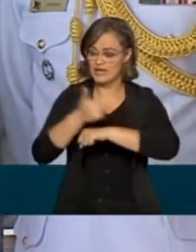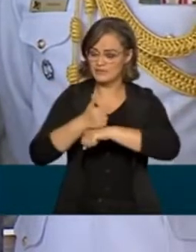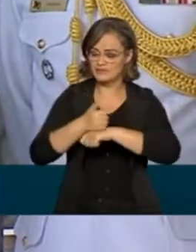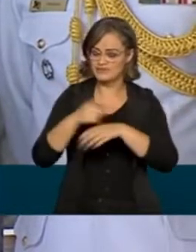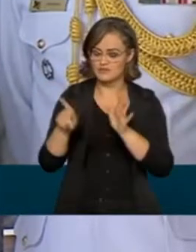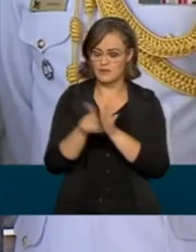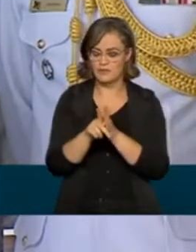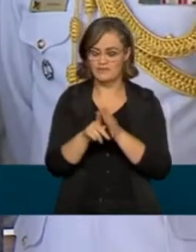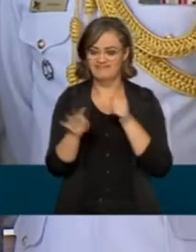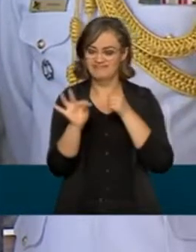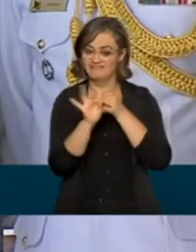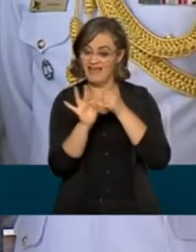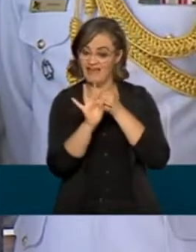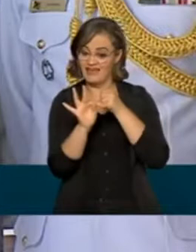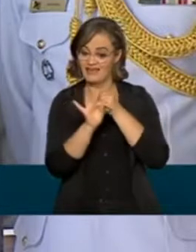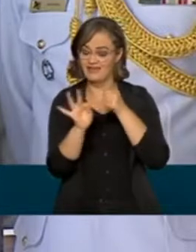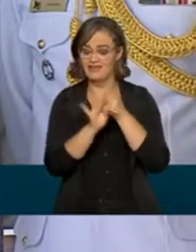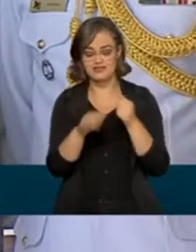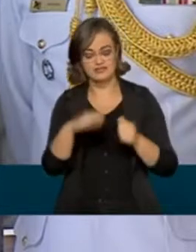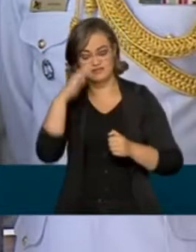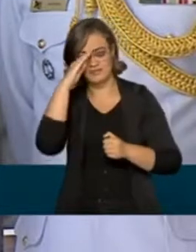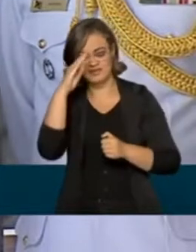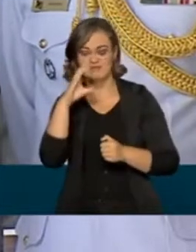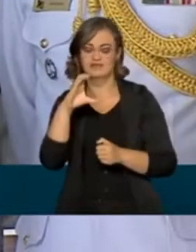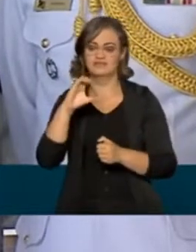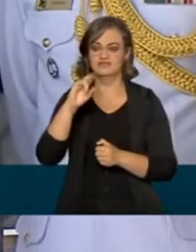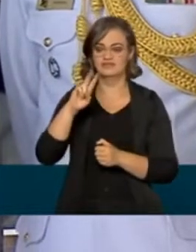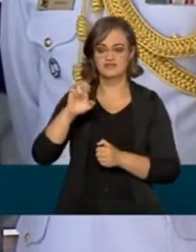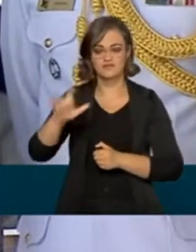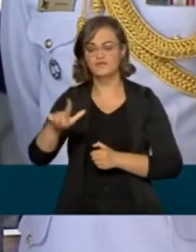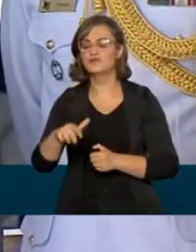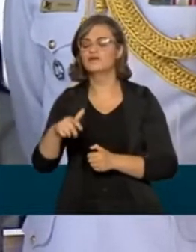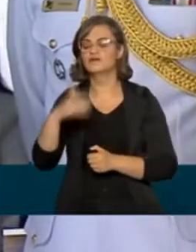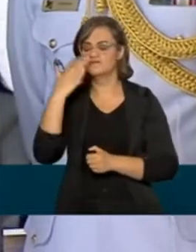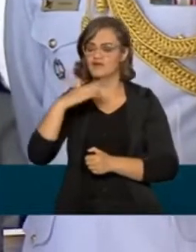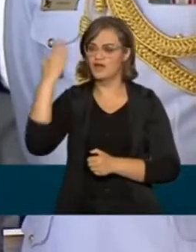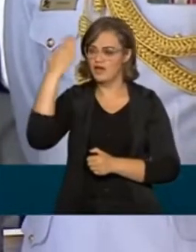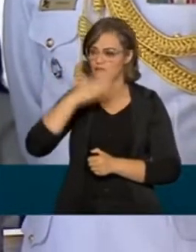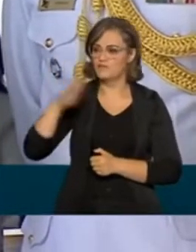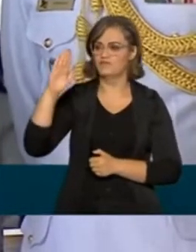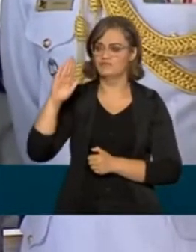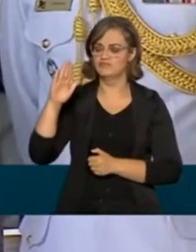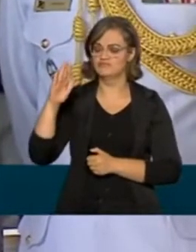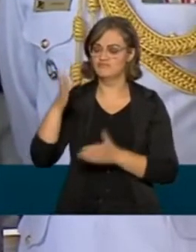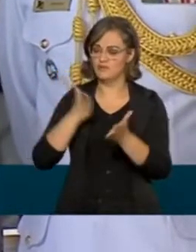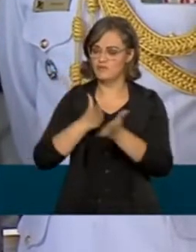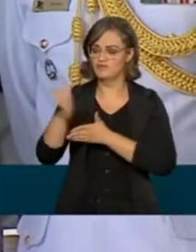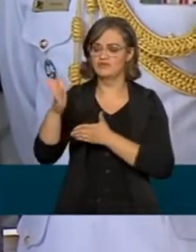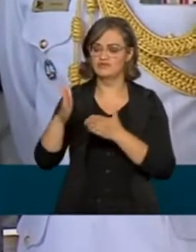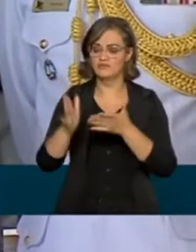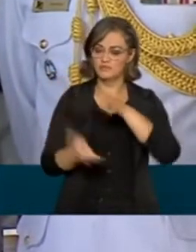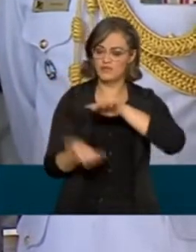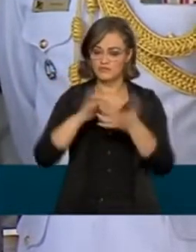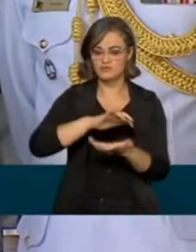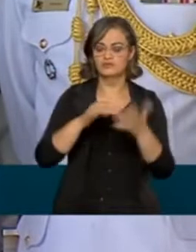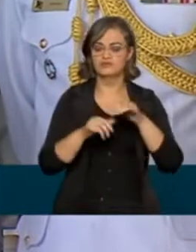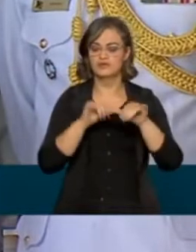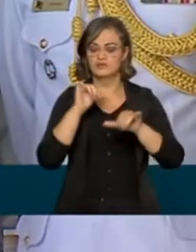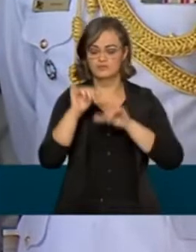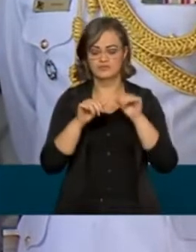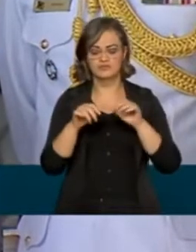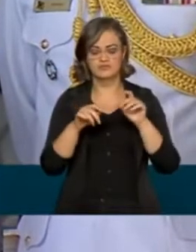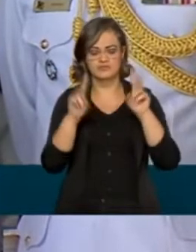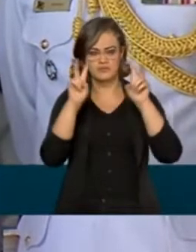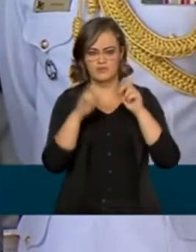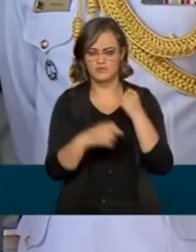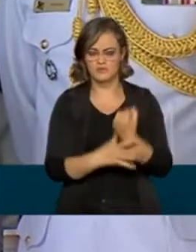técnica profissional de militares e civis, ressalta-se a aprovação tão almejada da reforma do sistema de proteção social